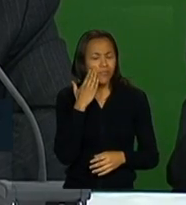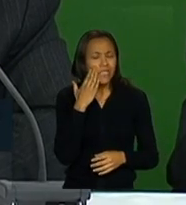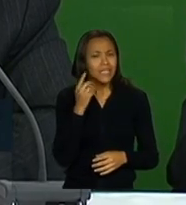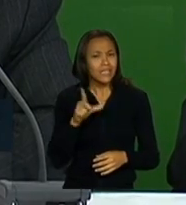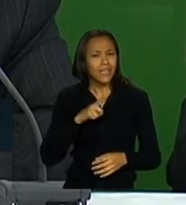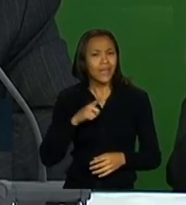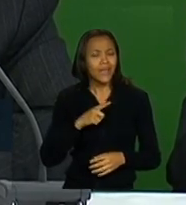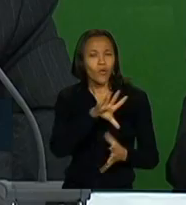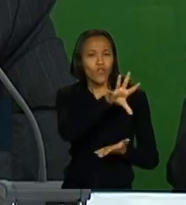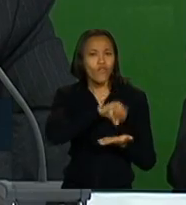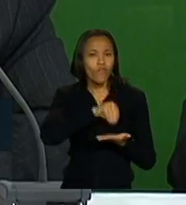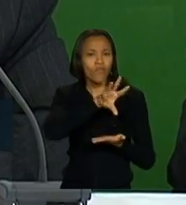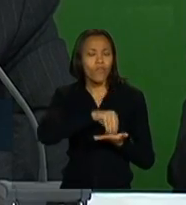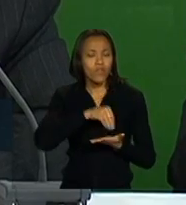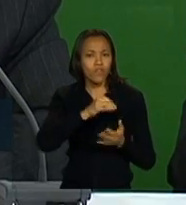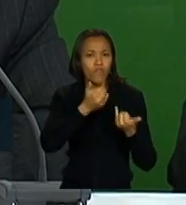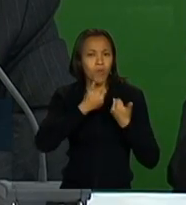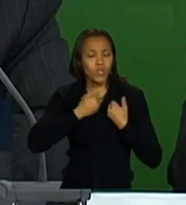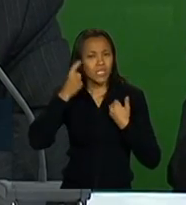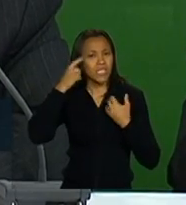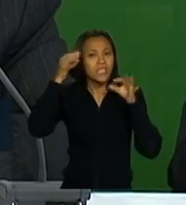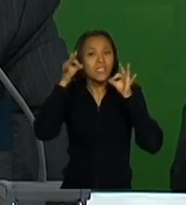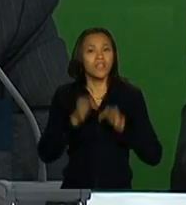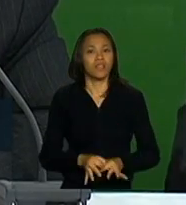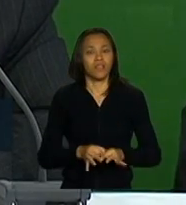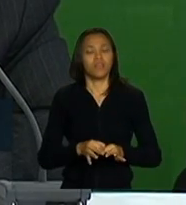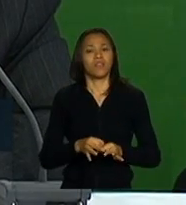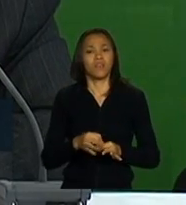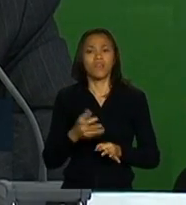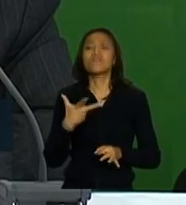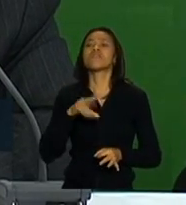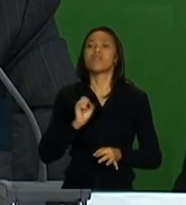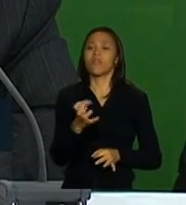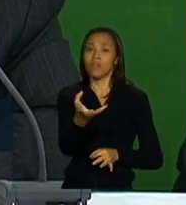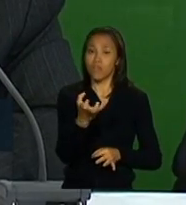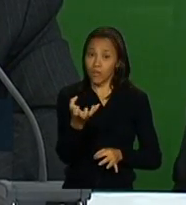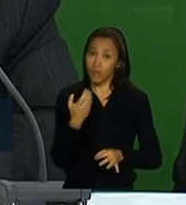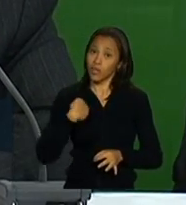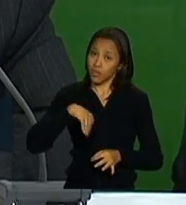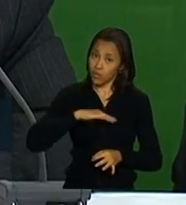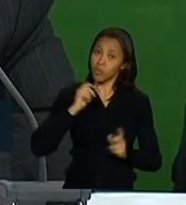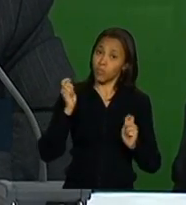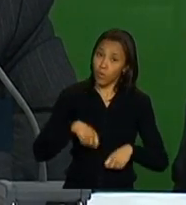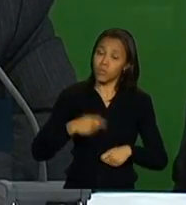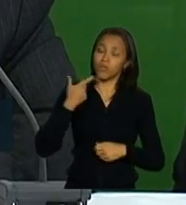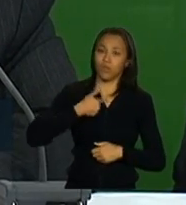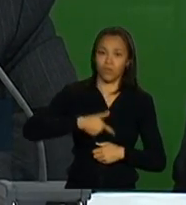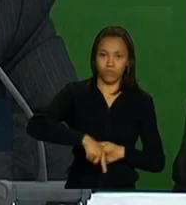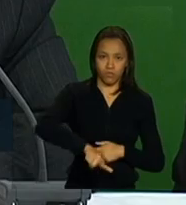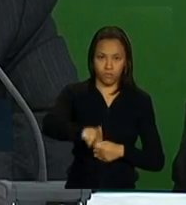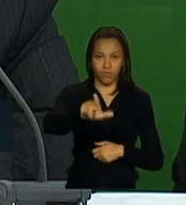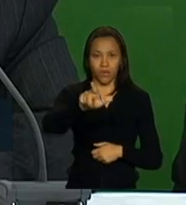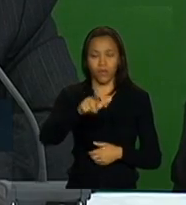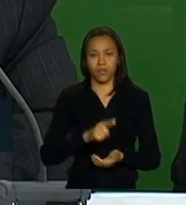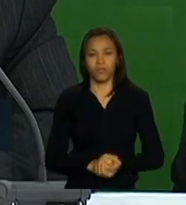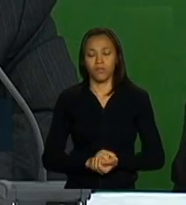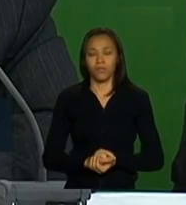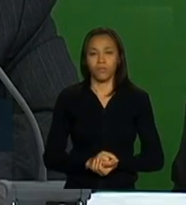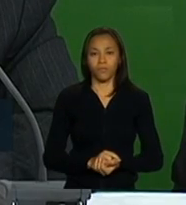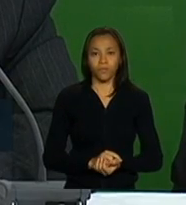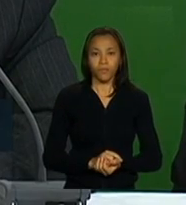substância de que realmente é importante, tem retorno, tem alguém que queira para que a gente possa prosseguir, né, no